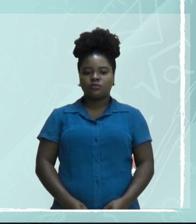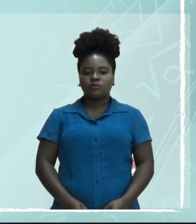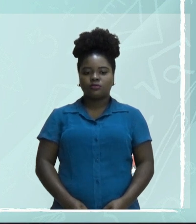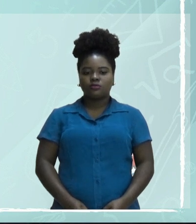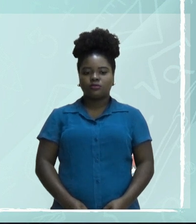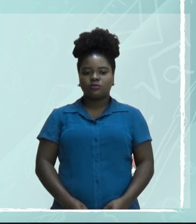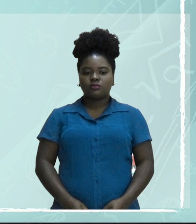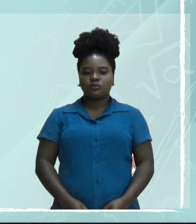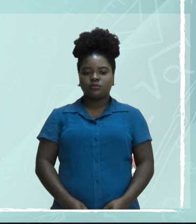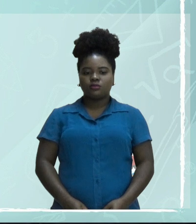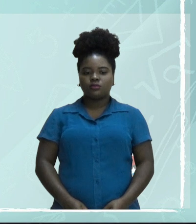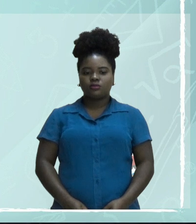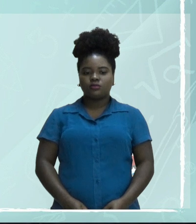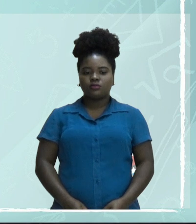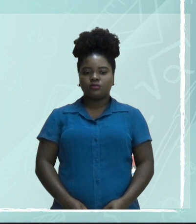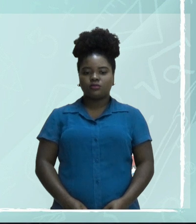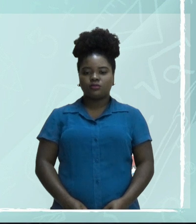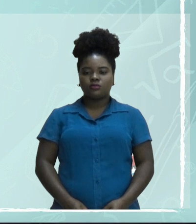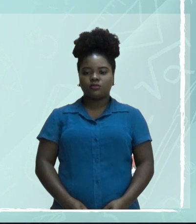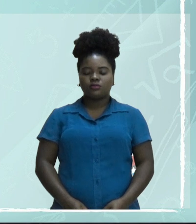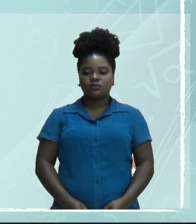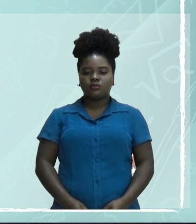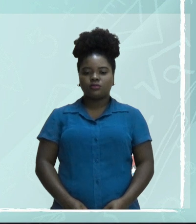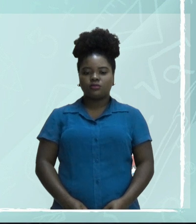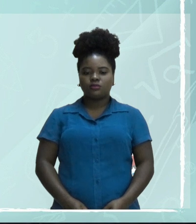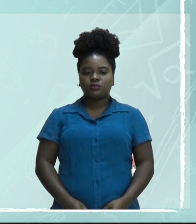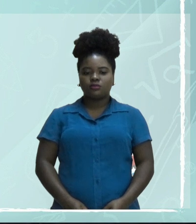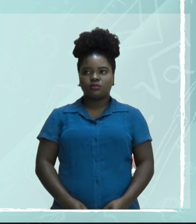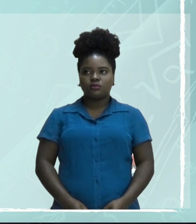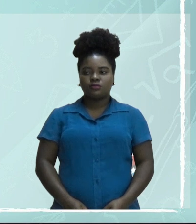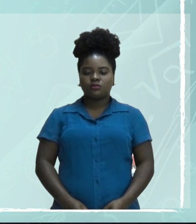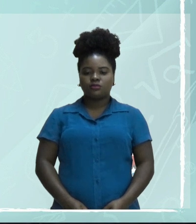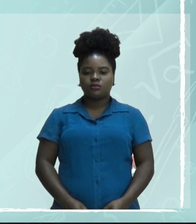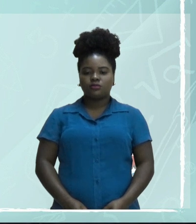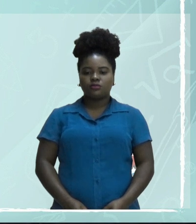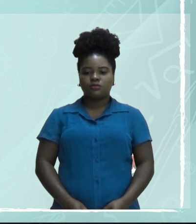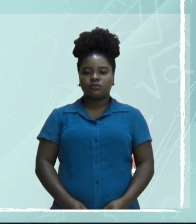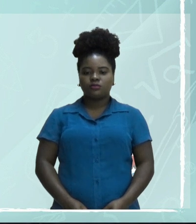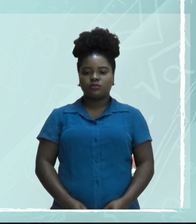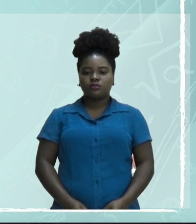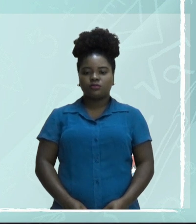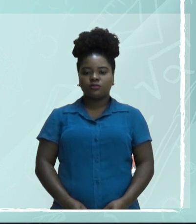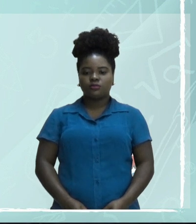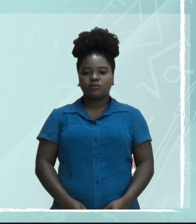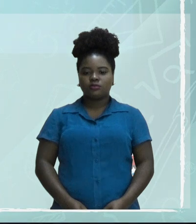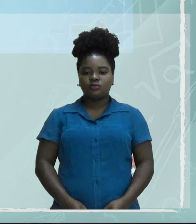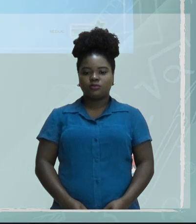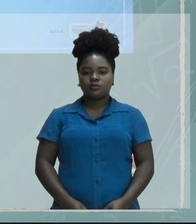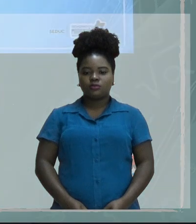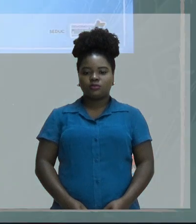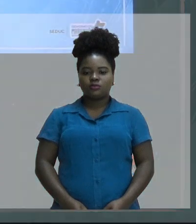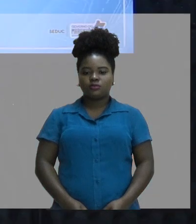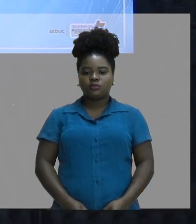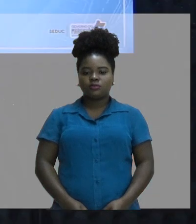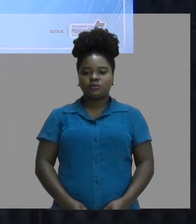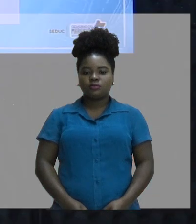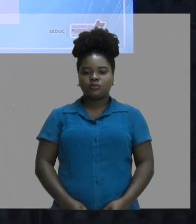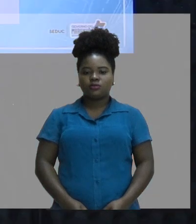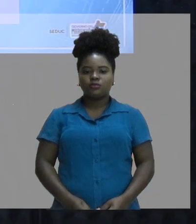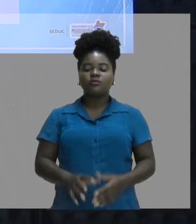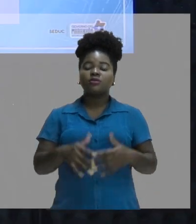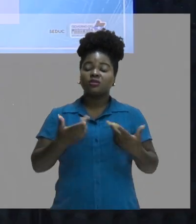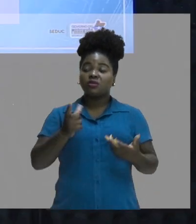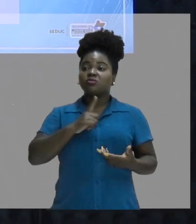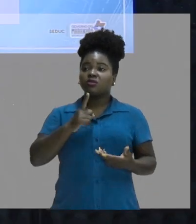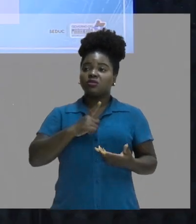e miosina, dispostas lado a lado. Esses filamentos se repetem ao longo da fibra muscular, formando o